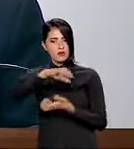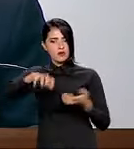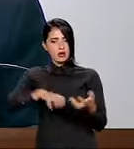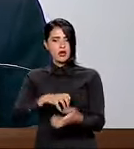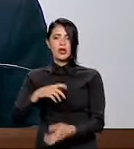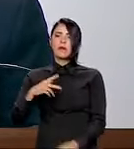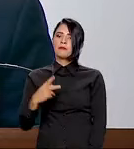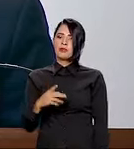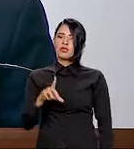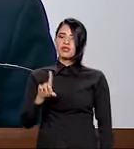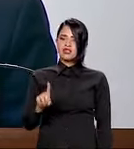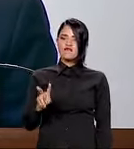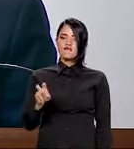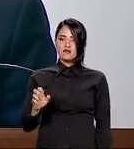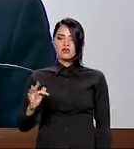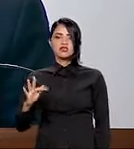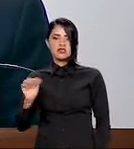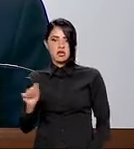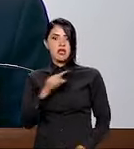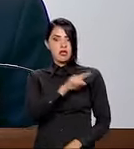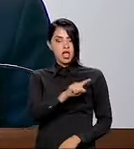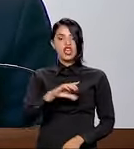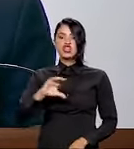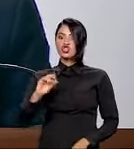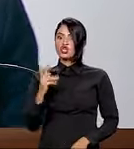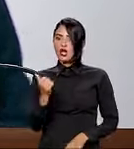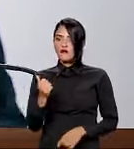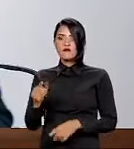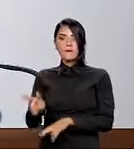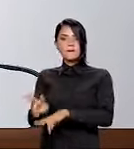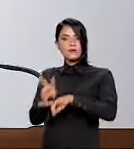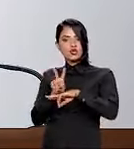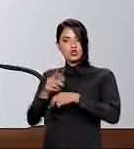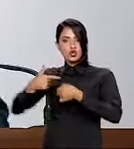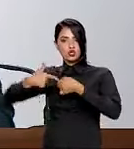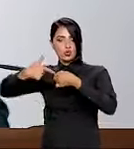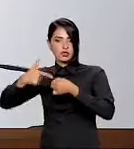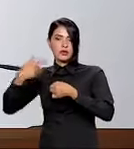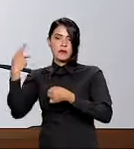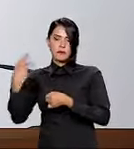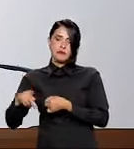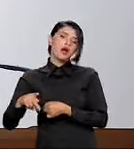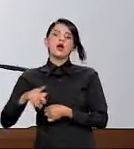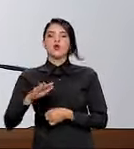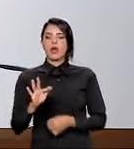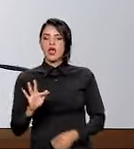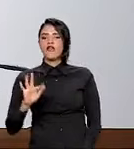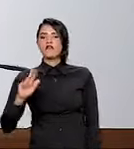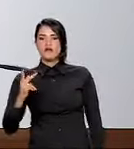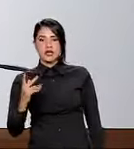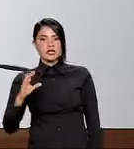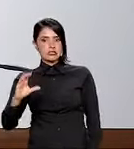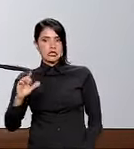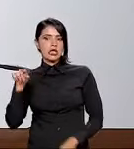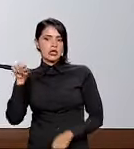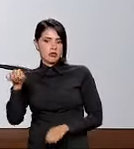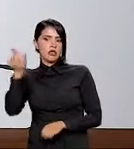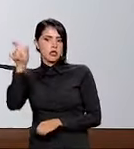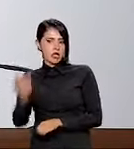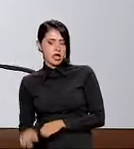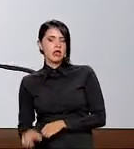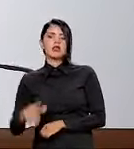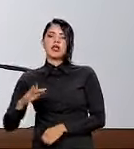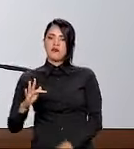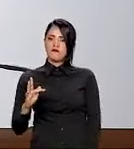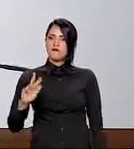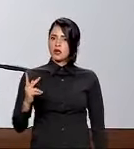PDVSA. O Chávez pediu gasolina emprestado para o Fernando Henrique Cardoso. O Fernando Henrique Cardoso, de forma muito educada